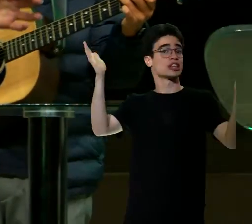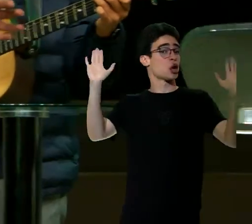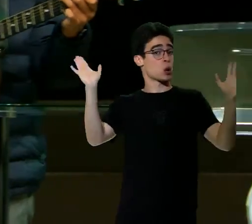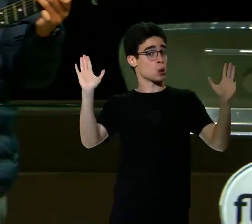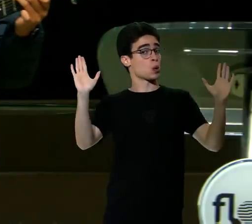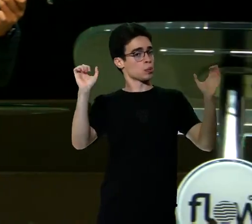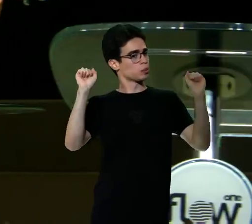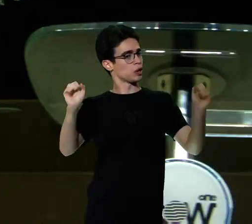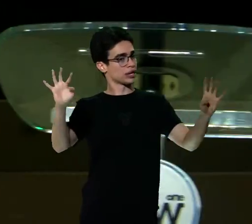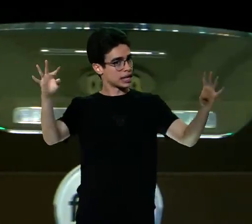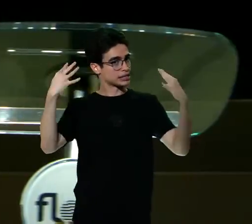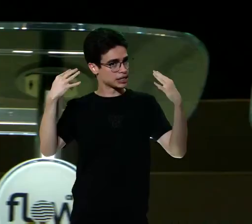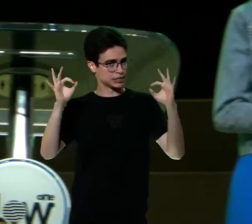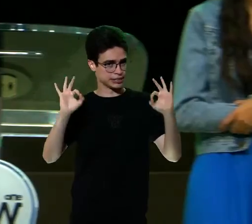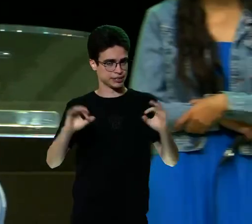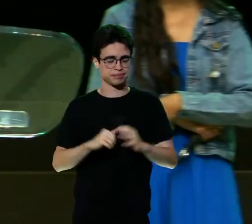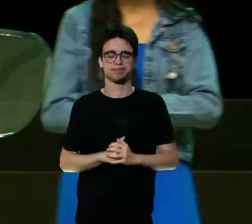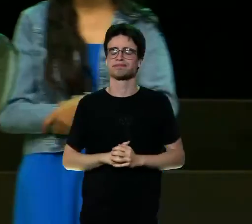do culto.